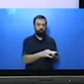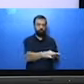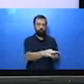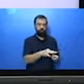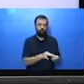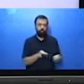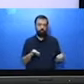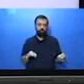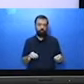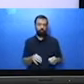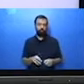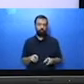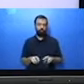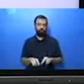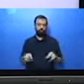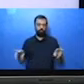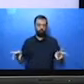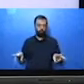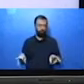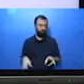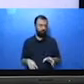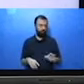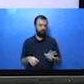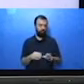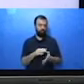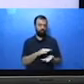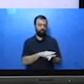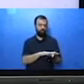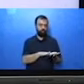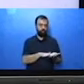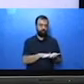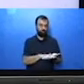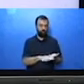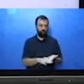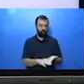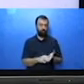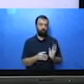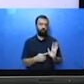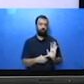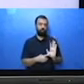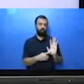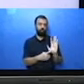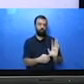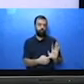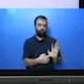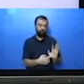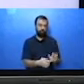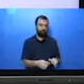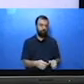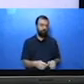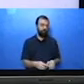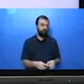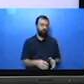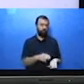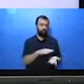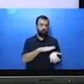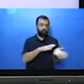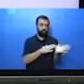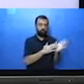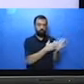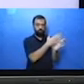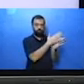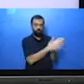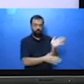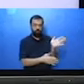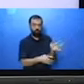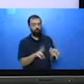apresentam. Formas geométricas planas podem ser representadas totalmente em um plano, isso é, numa